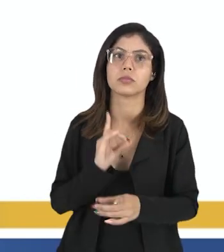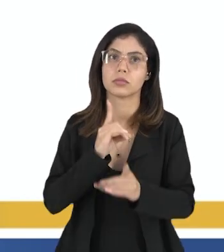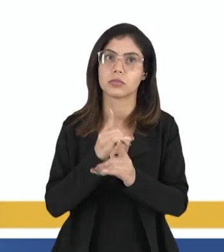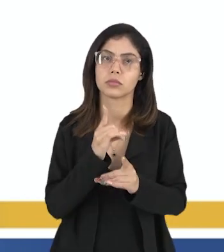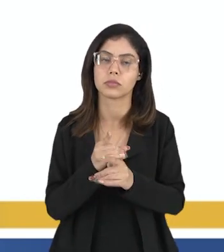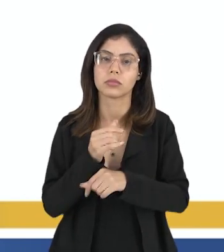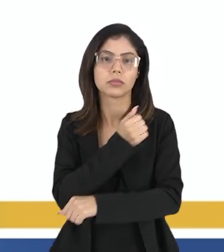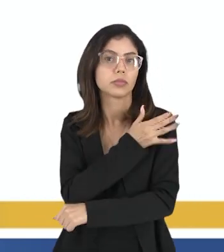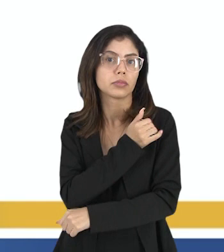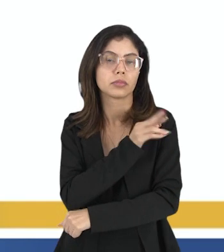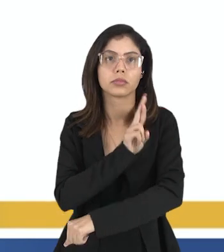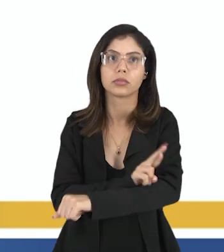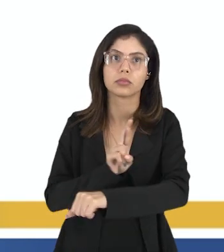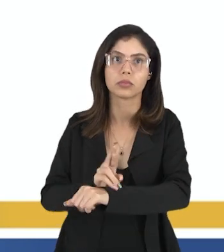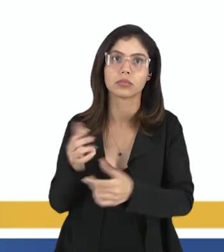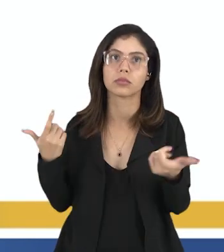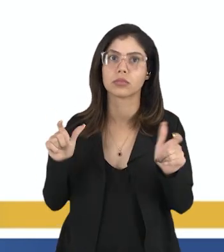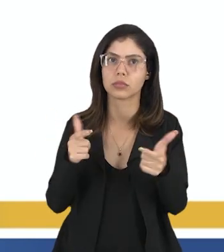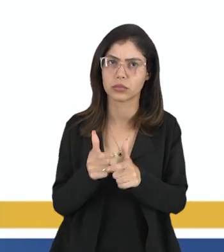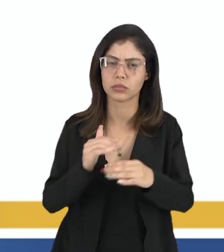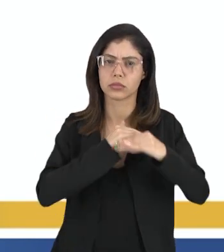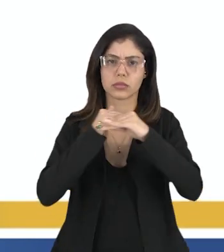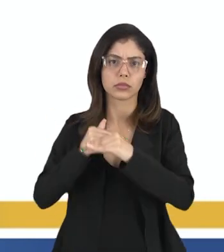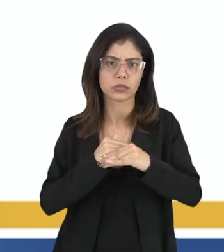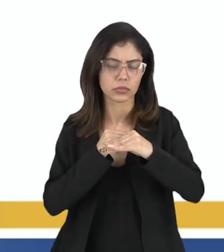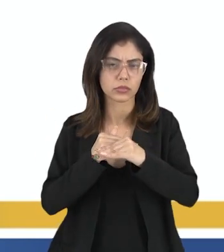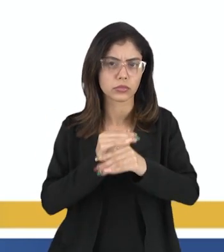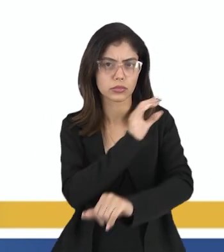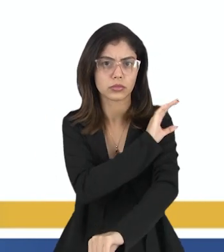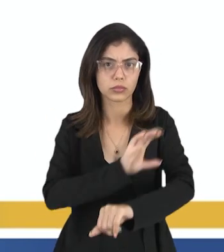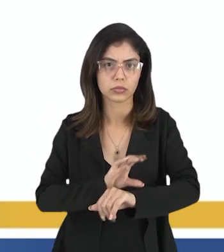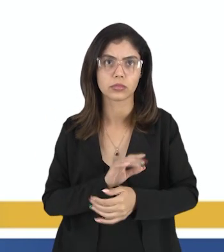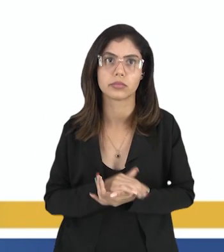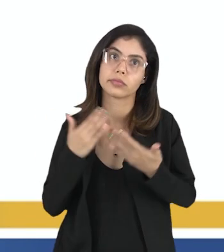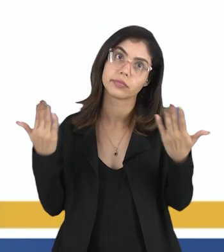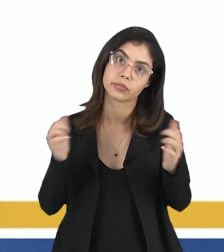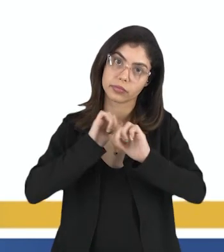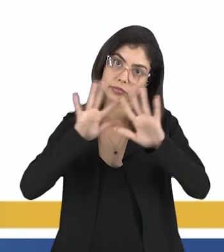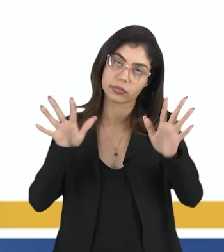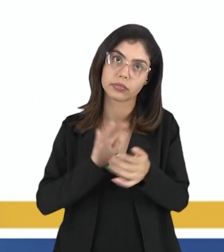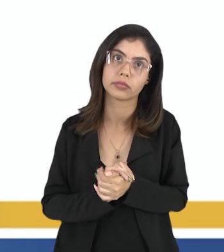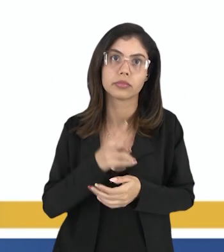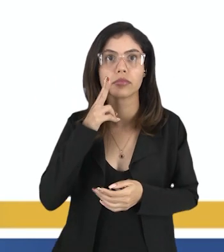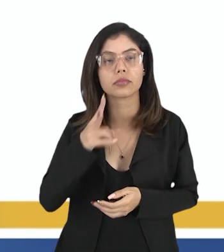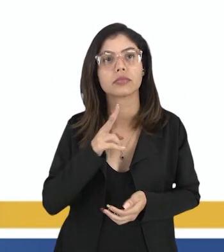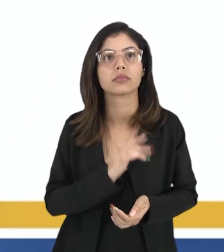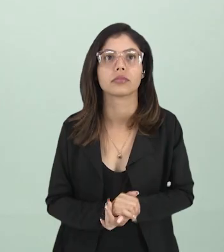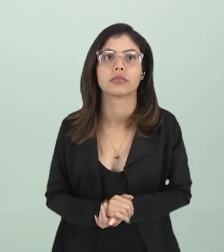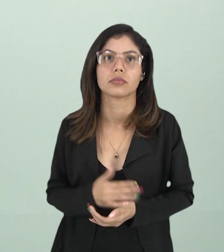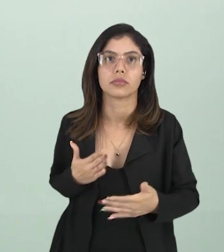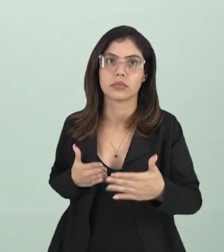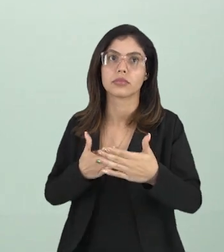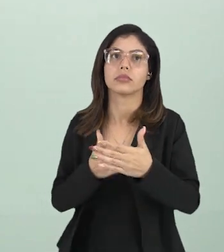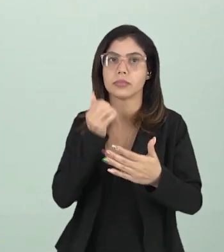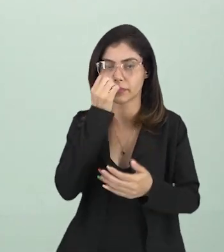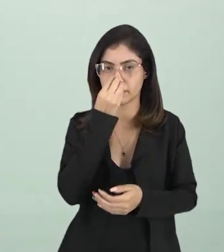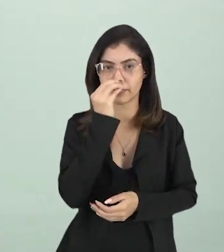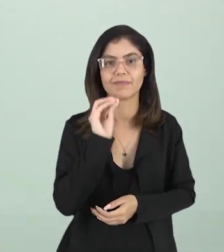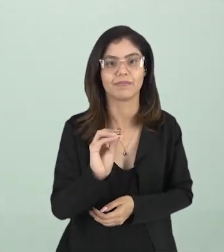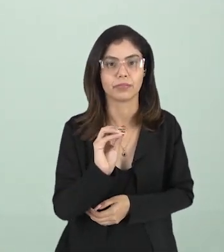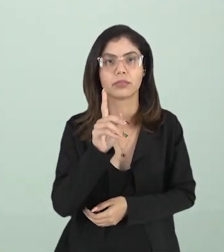preconceitos religiosos ou reduzir as desigualdades culturais. E aí, claro, né, pessoal, a gente tem aí combater as